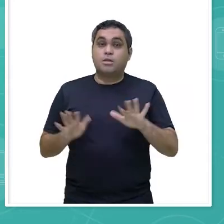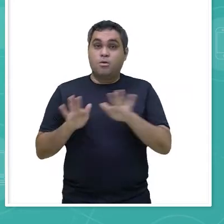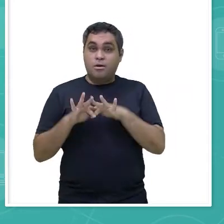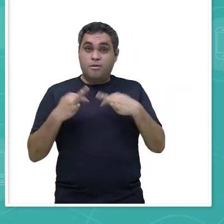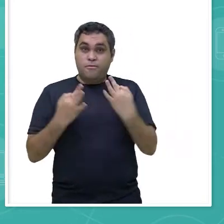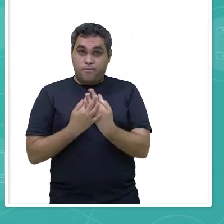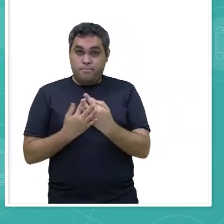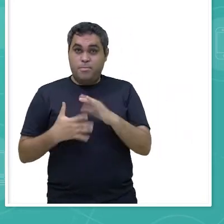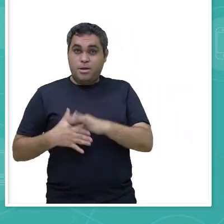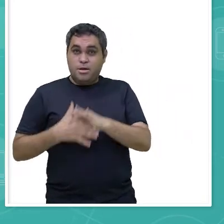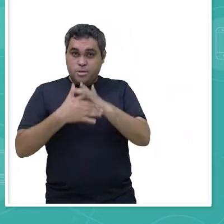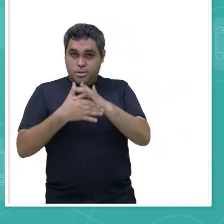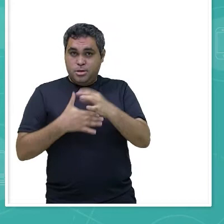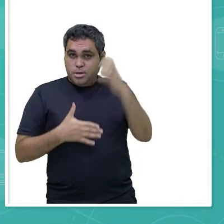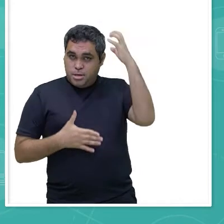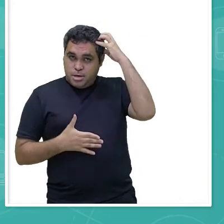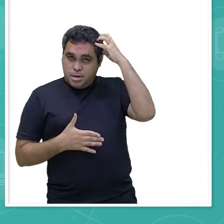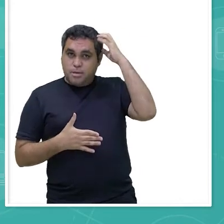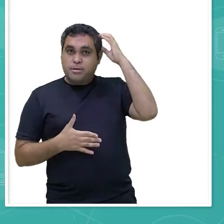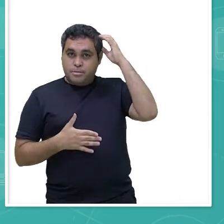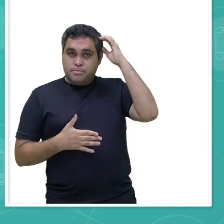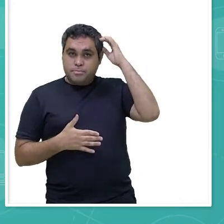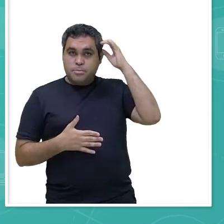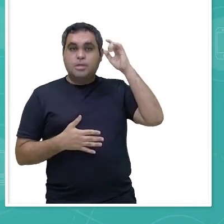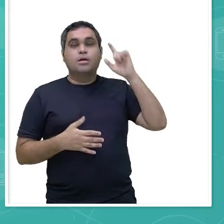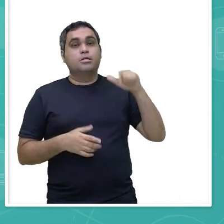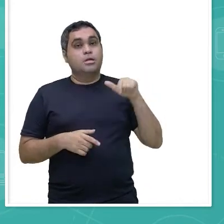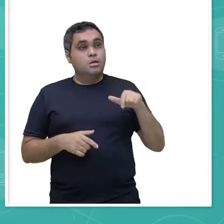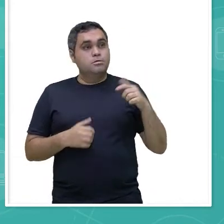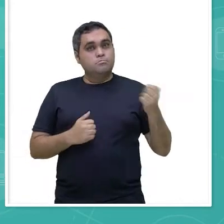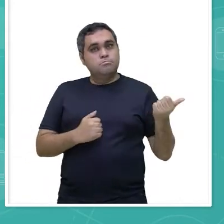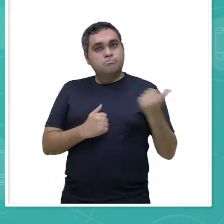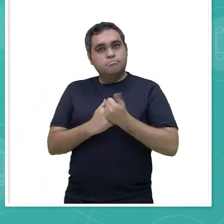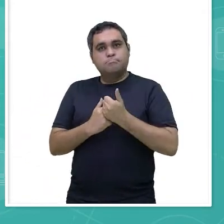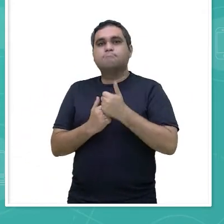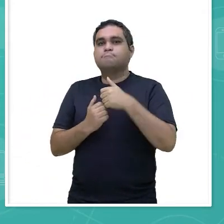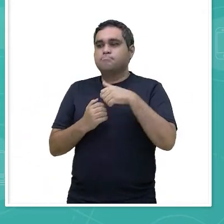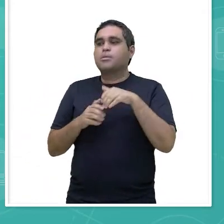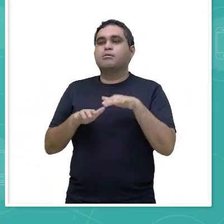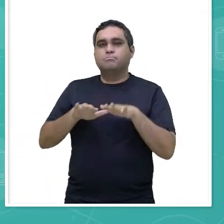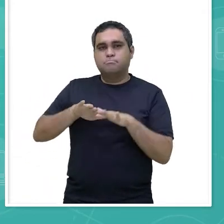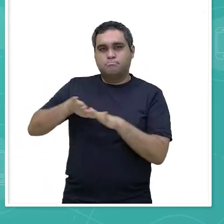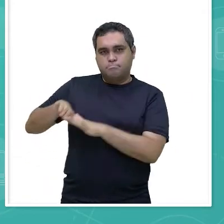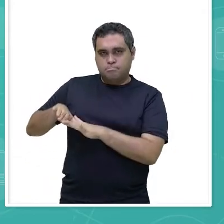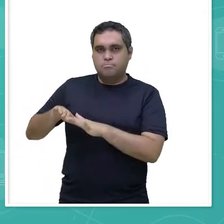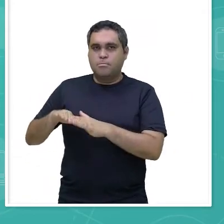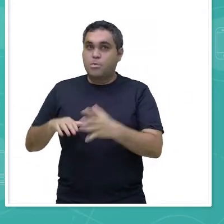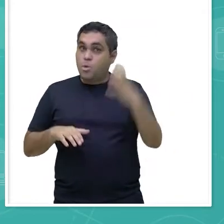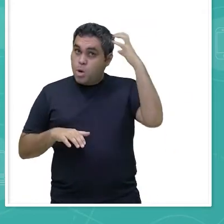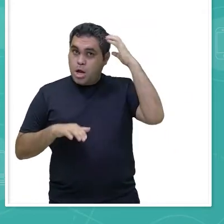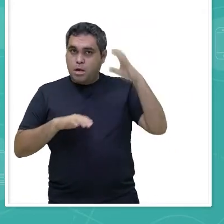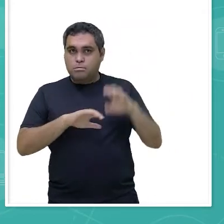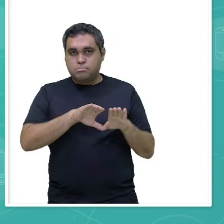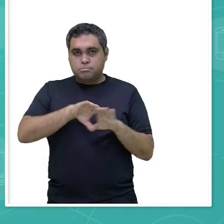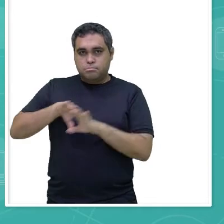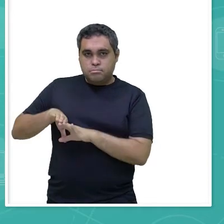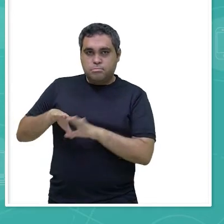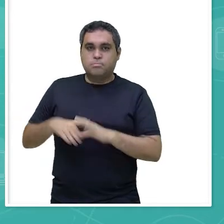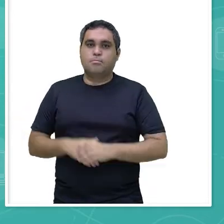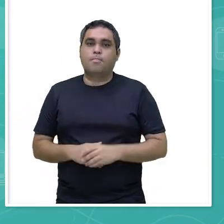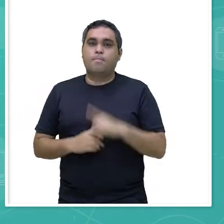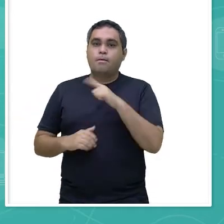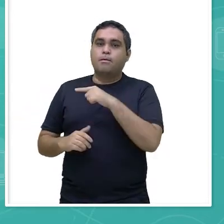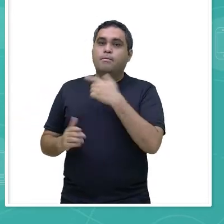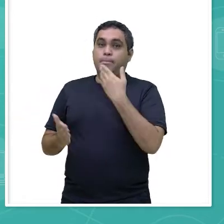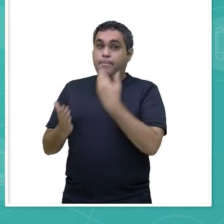família imperial, ela vai ser tirada do poder, certo? Então, nós temos aí, ó, nesse momento, a queda do governo de Nicolau